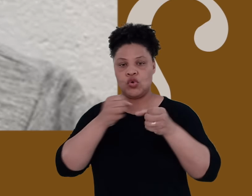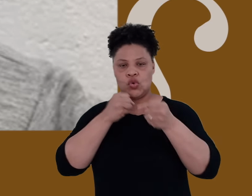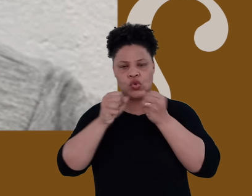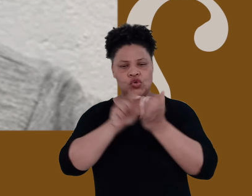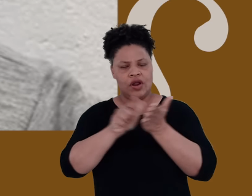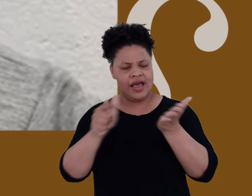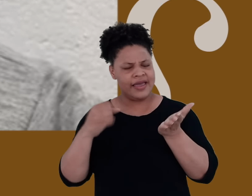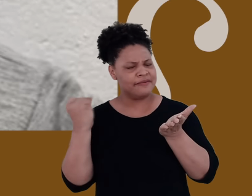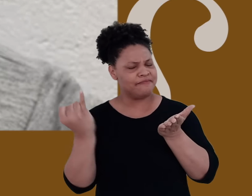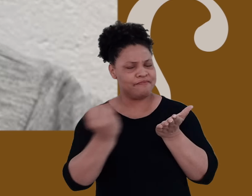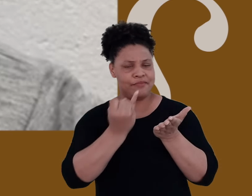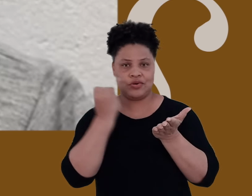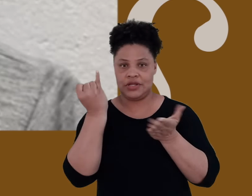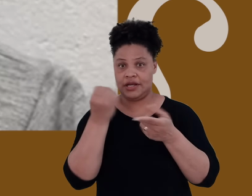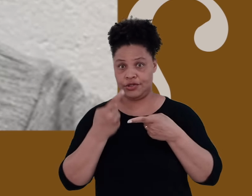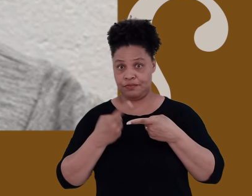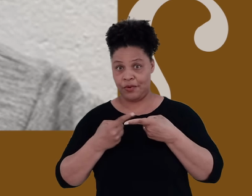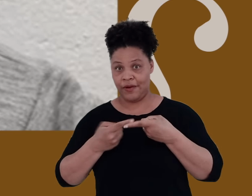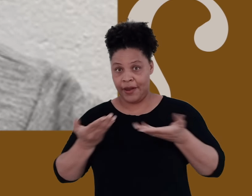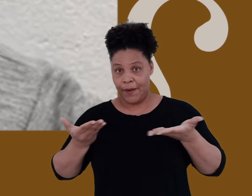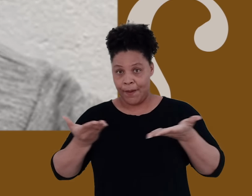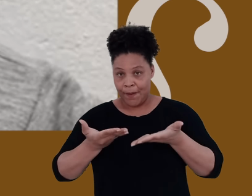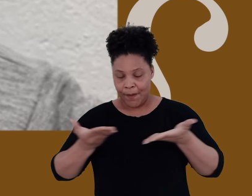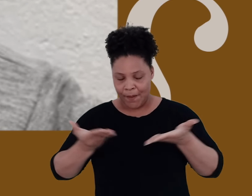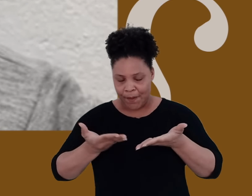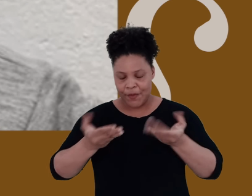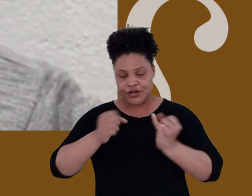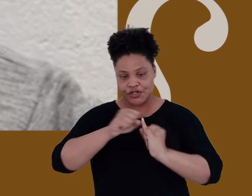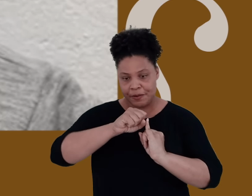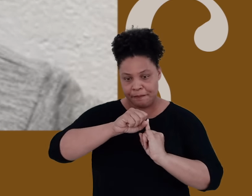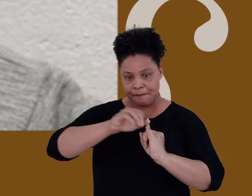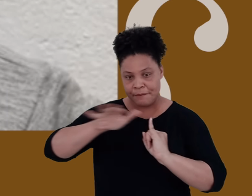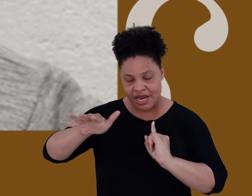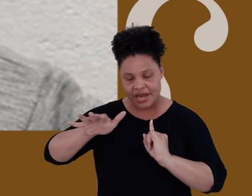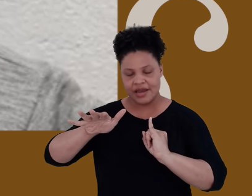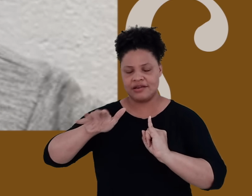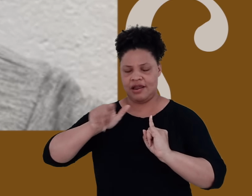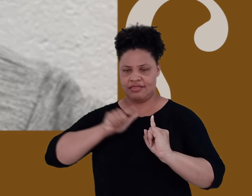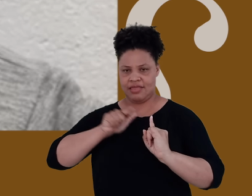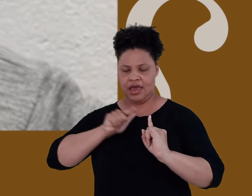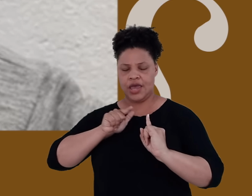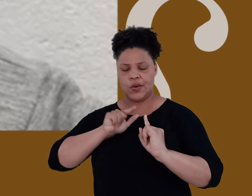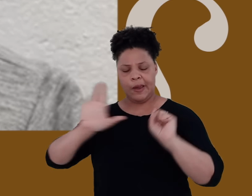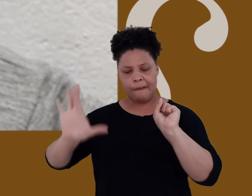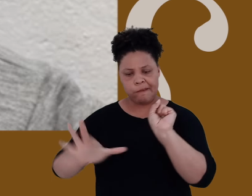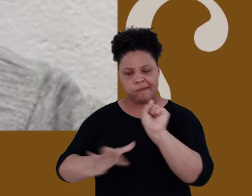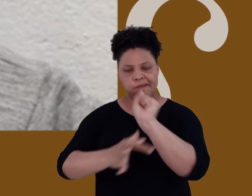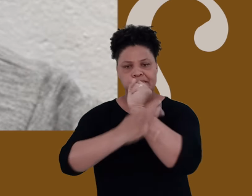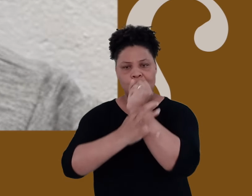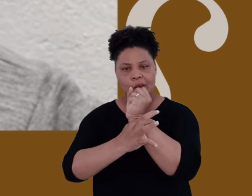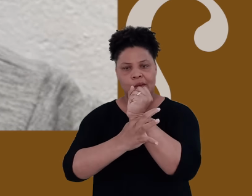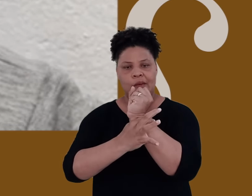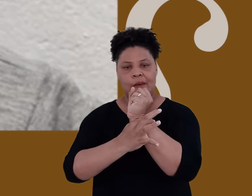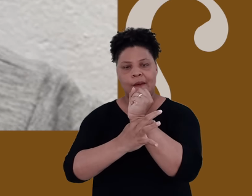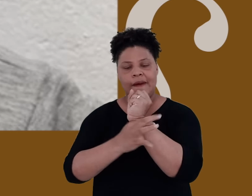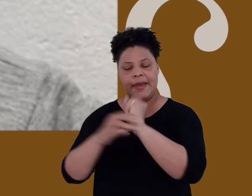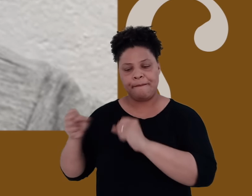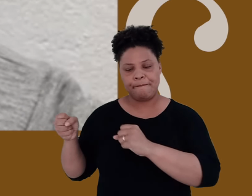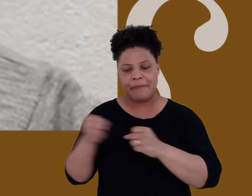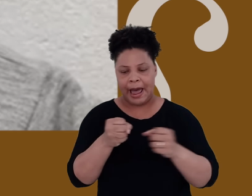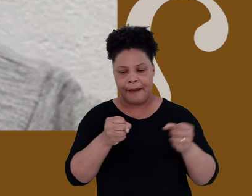é muito importante, porque hoje as mídias negras têm um papel de fortalecer a presença de profissionais negras e negros no jornalismo